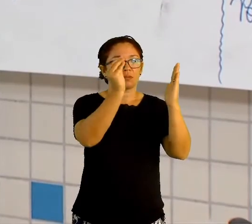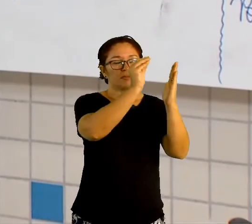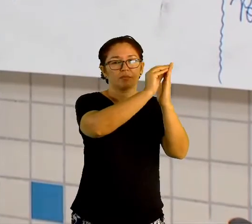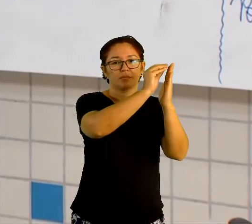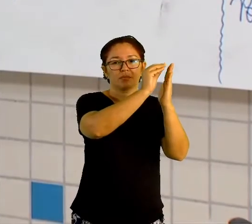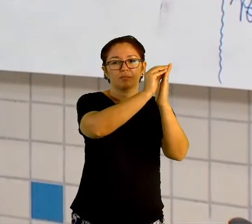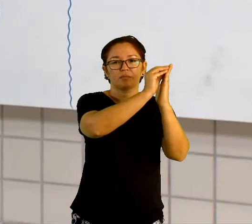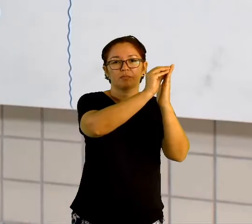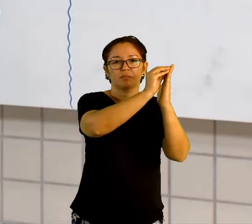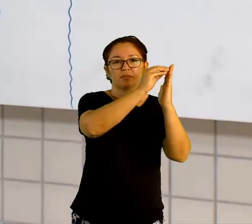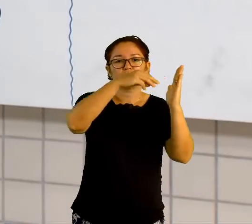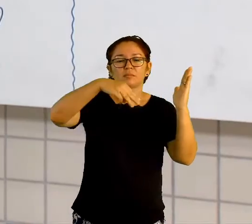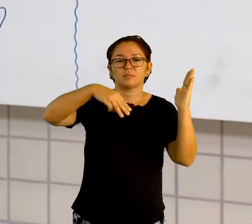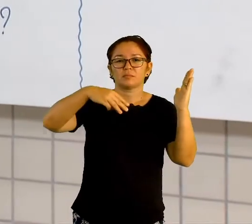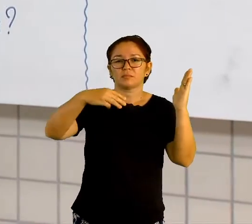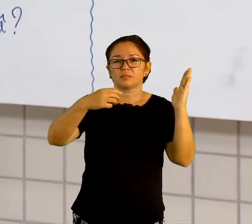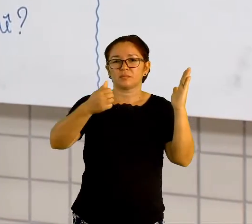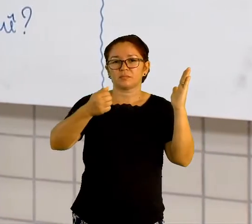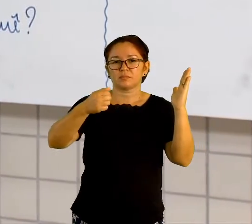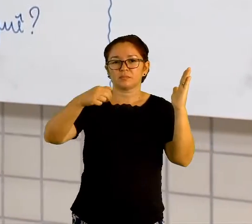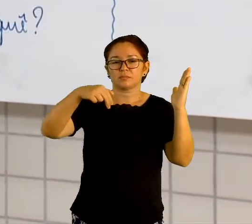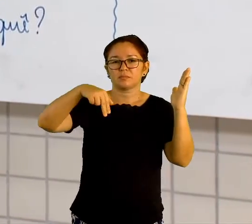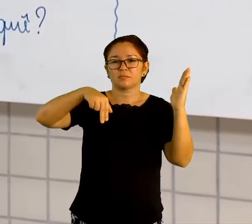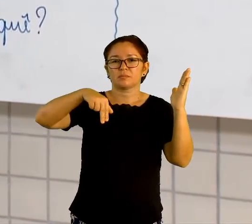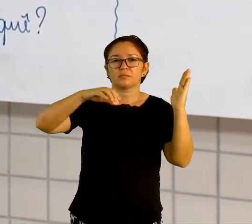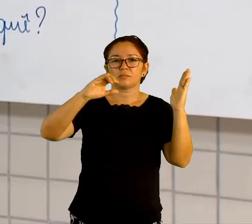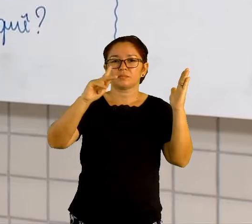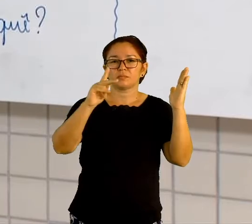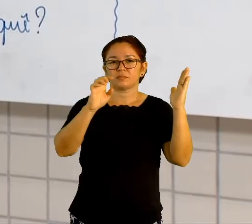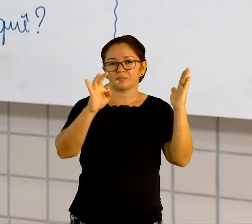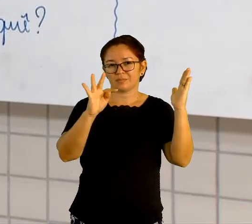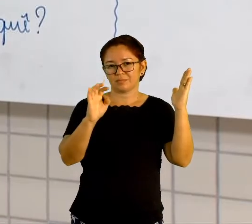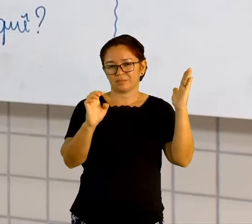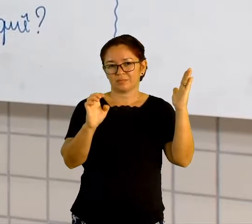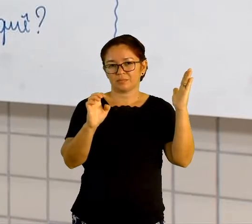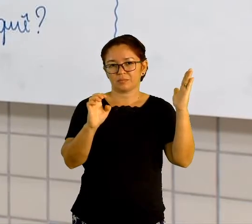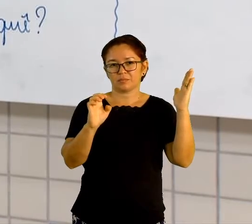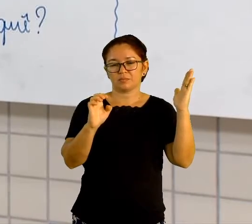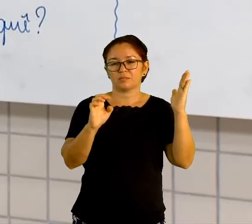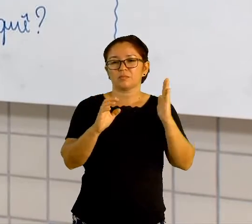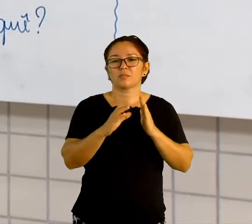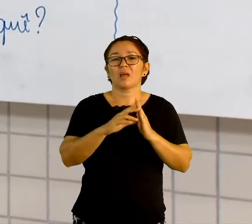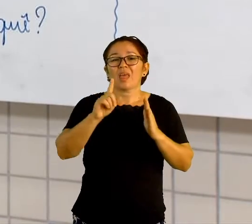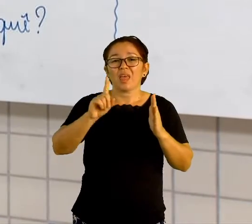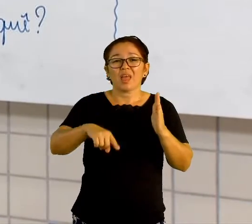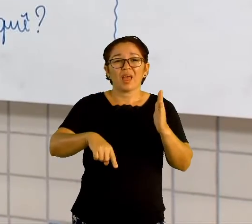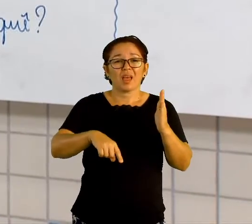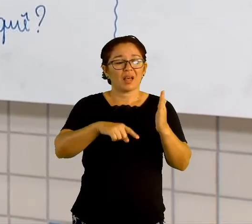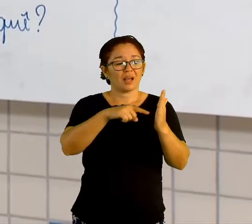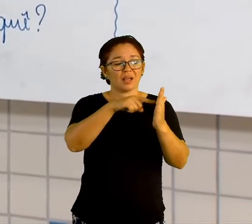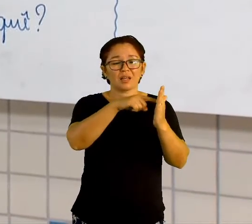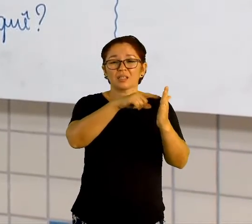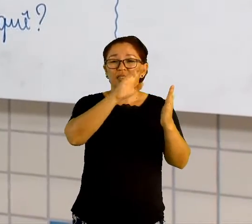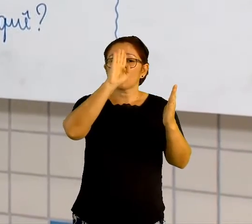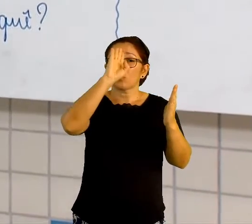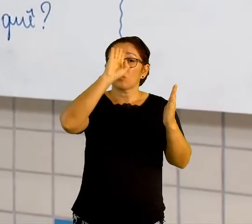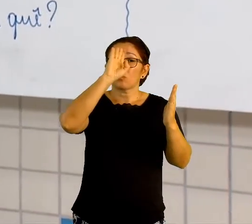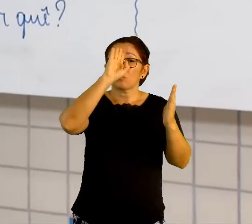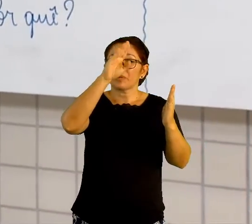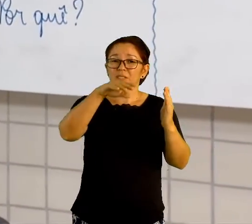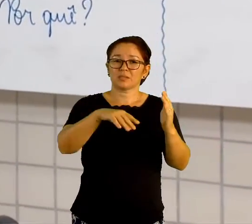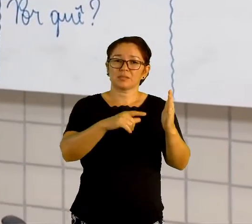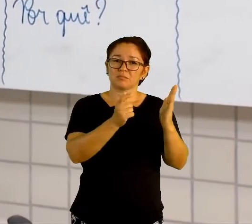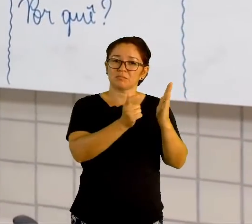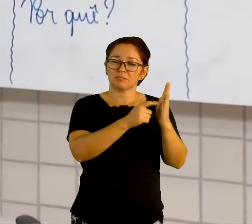ou lead. Quando se fala em manchete, a gente tem que pensar naquele assunto principal que está sendo colocado na capa